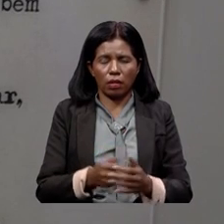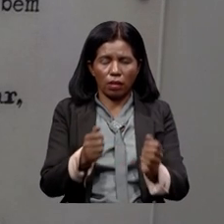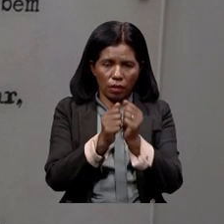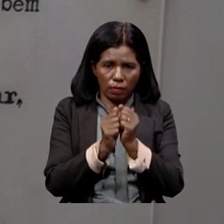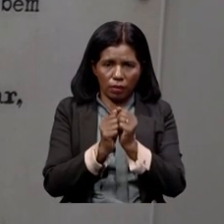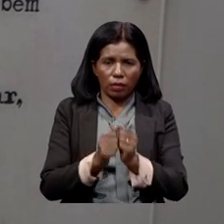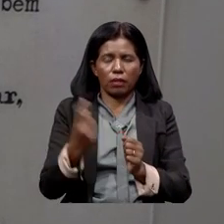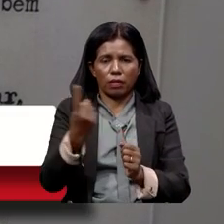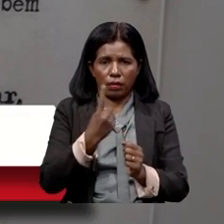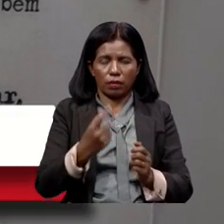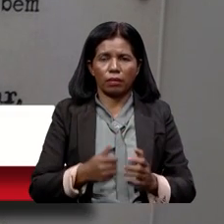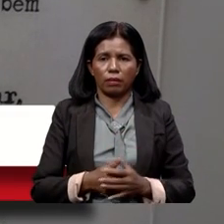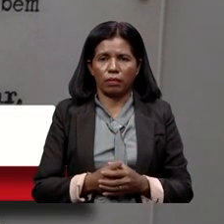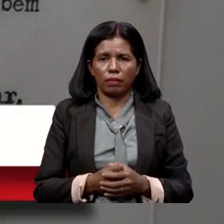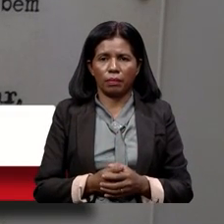na fati